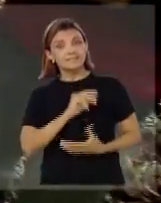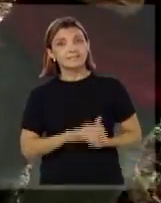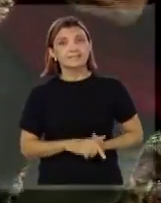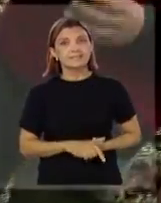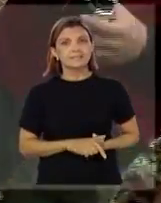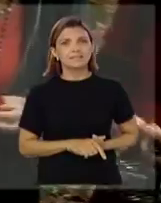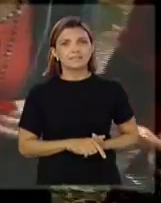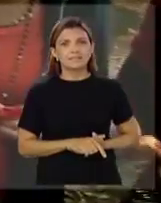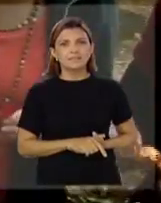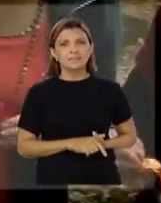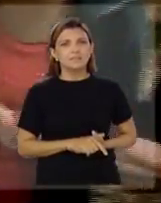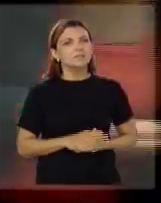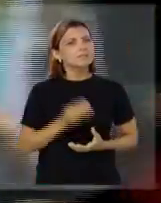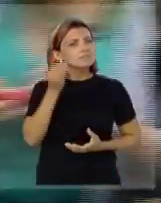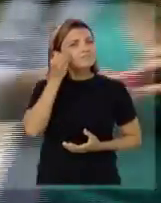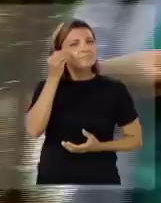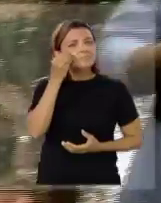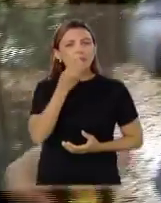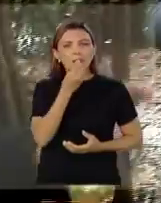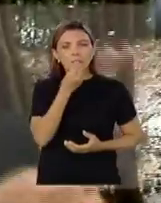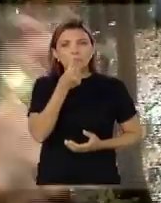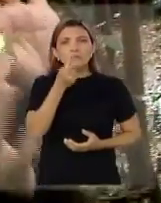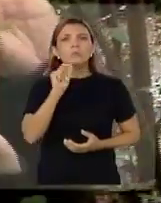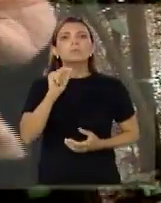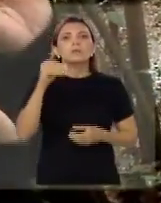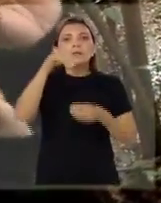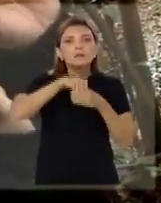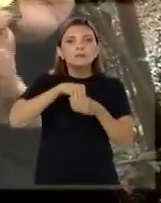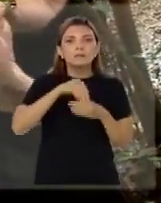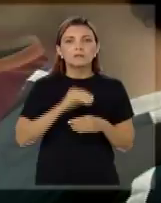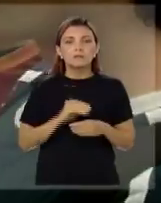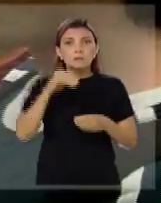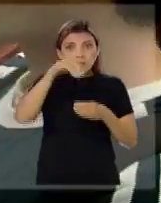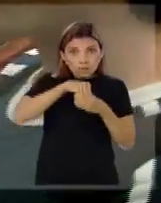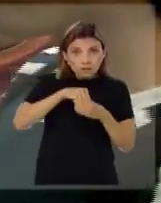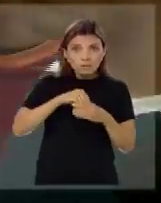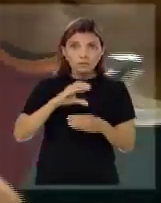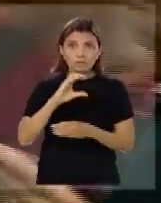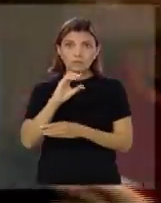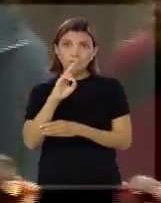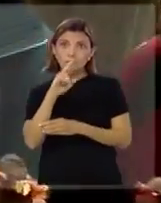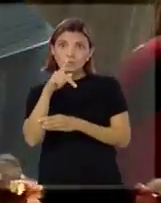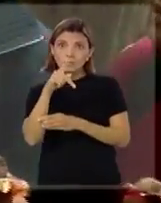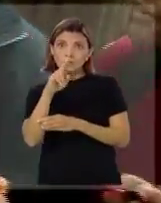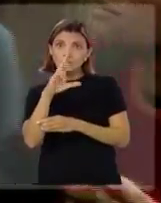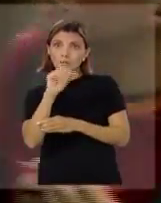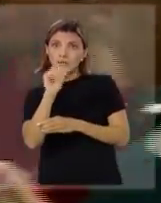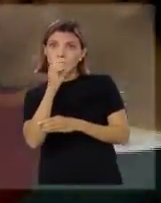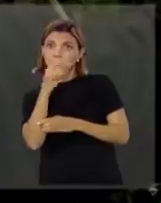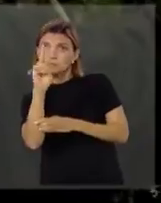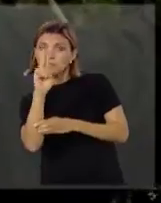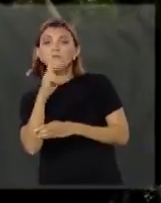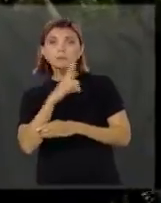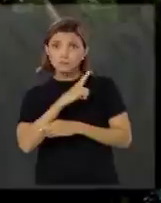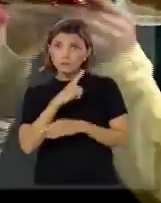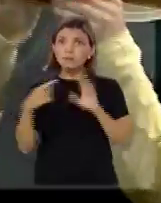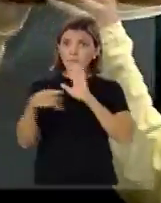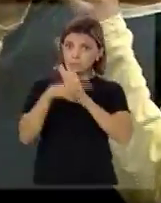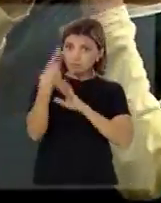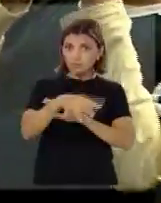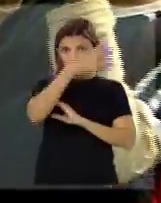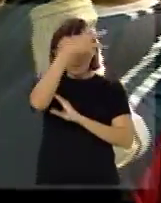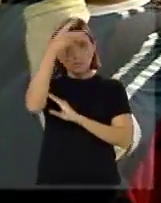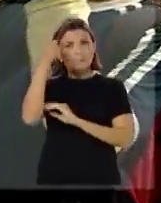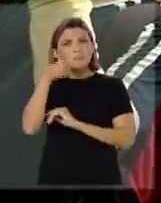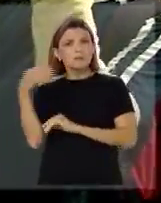Nossa! Só quero saber se vocês vão adivinhar o sabor do recheio. Cupuaçu. Nossa, sim. É uma delícia. É muito bom. O